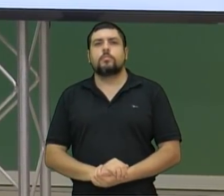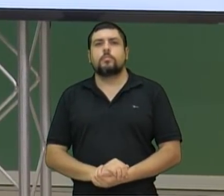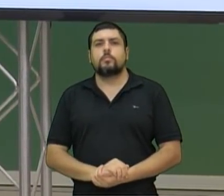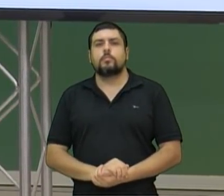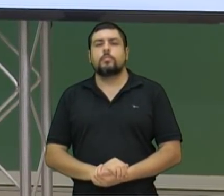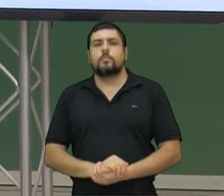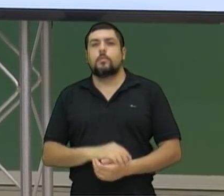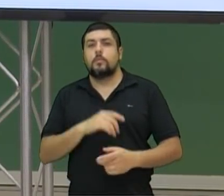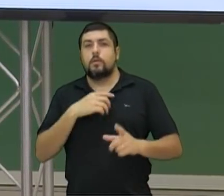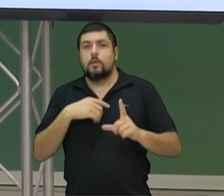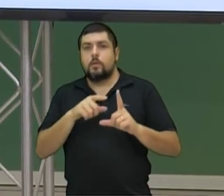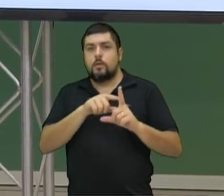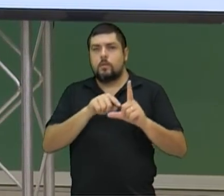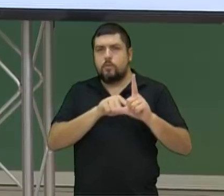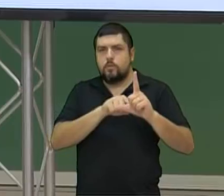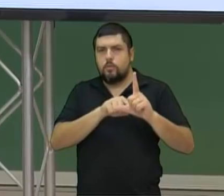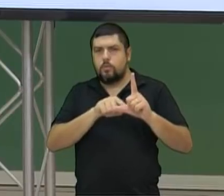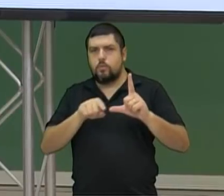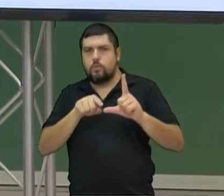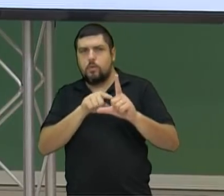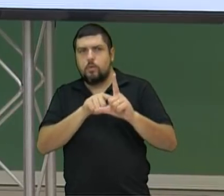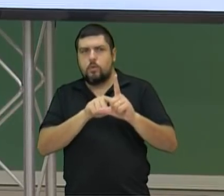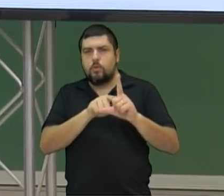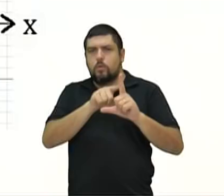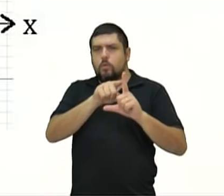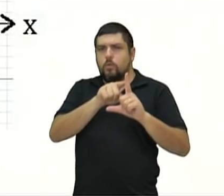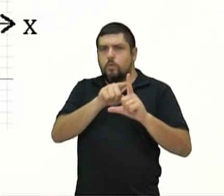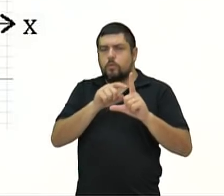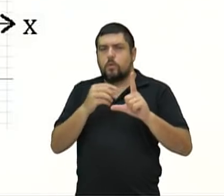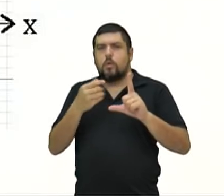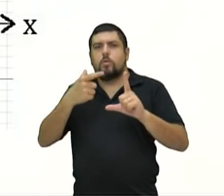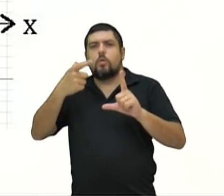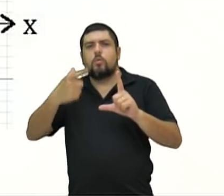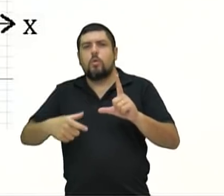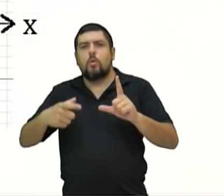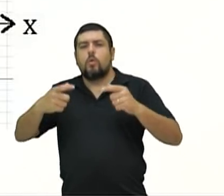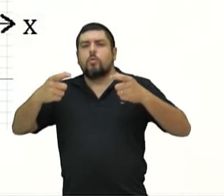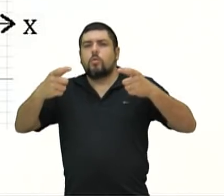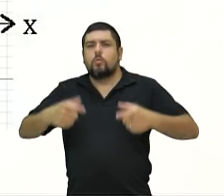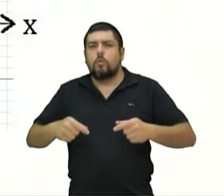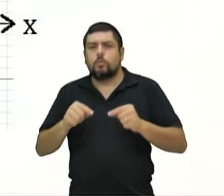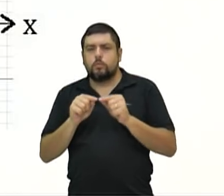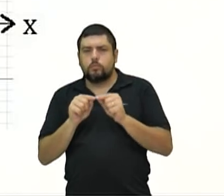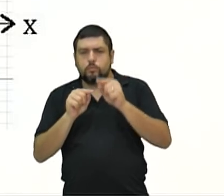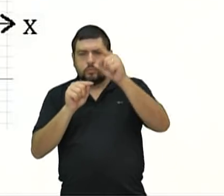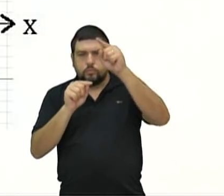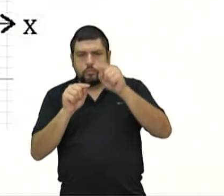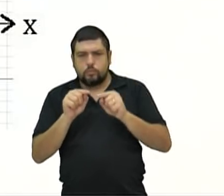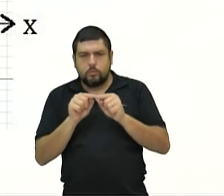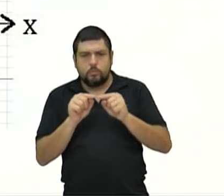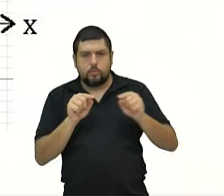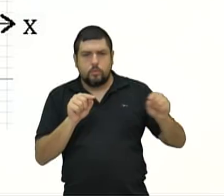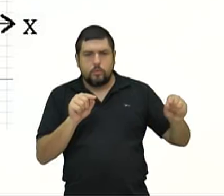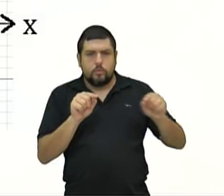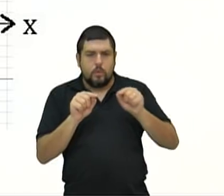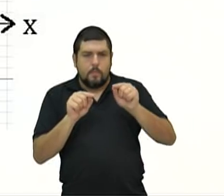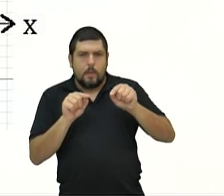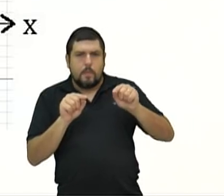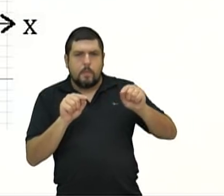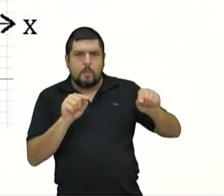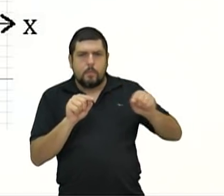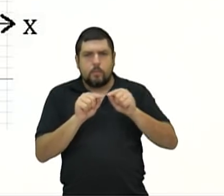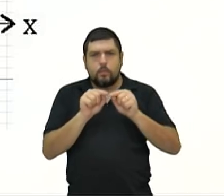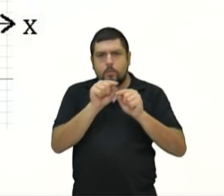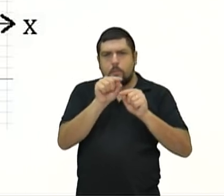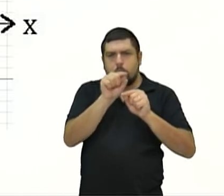aqui ao menos 2, até encontrar a reta perpendicular ao 2, onde eles se encontram, nós marcamos o ponto. Da mesma forma para o